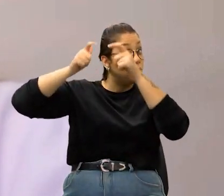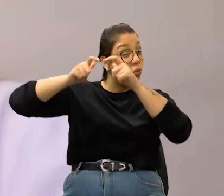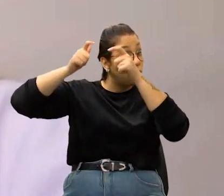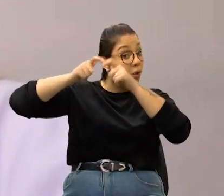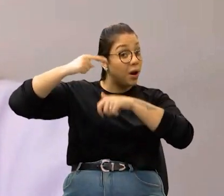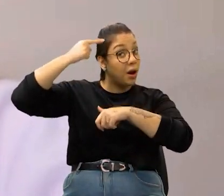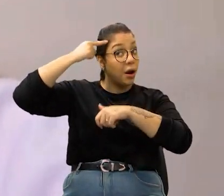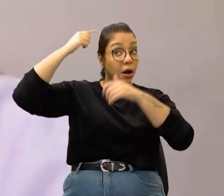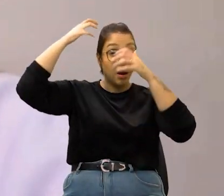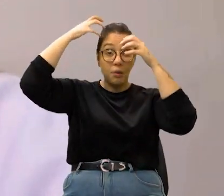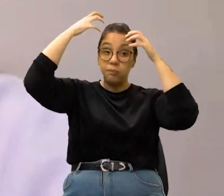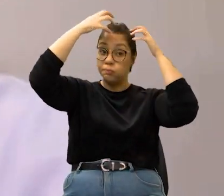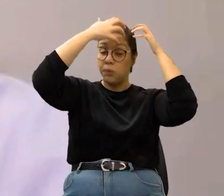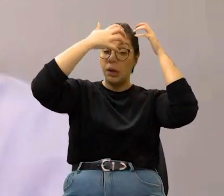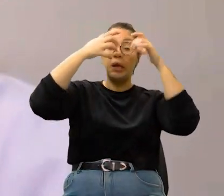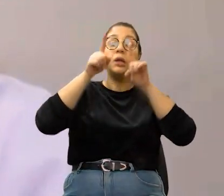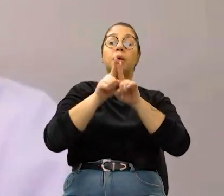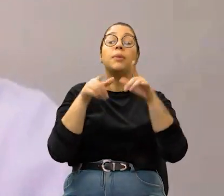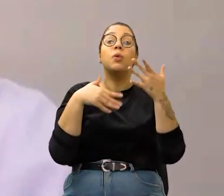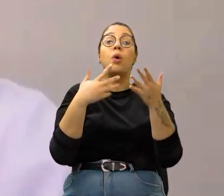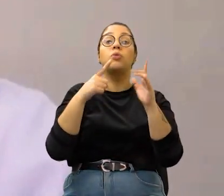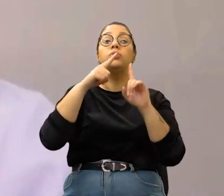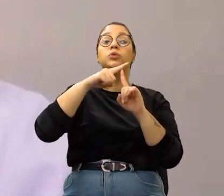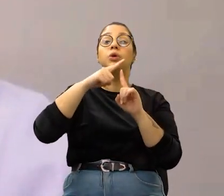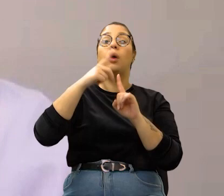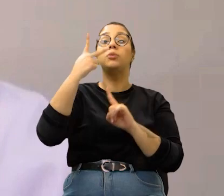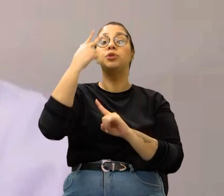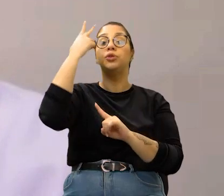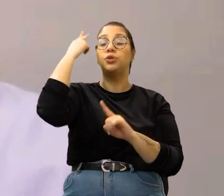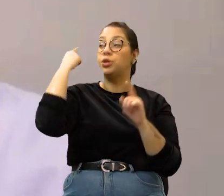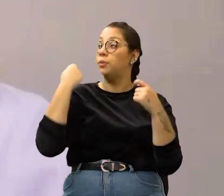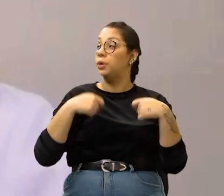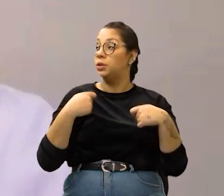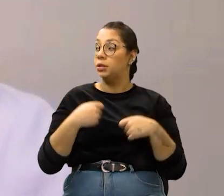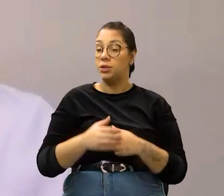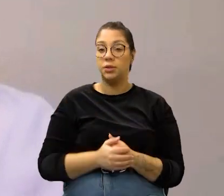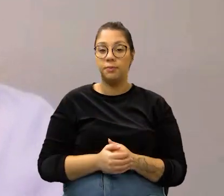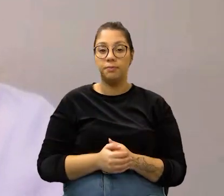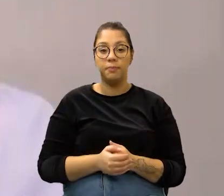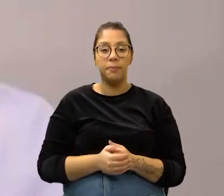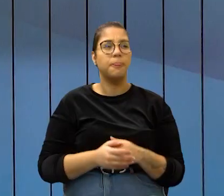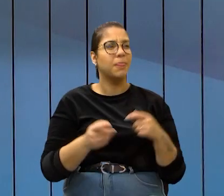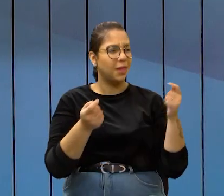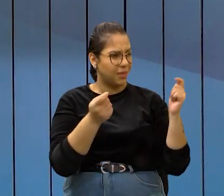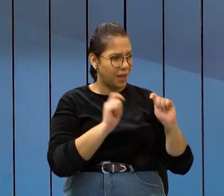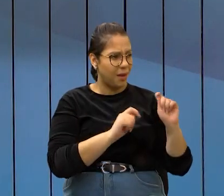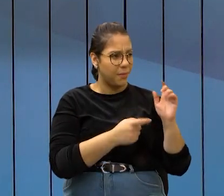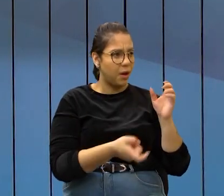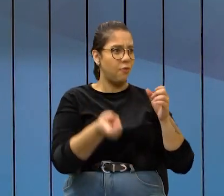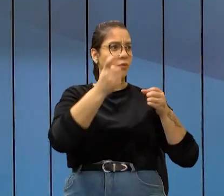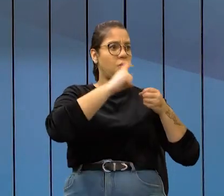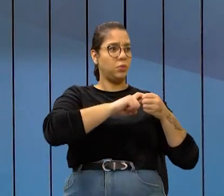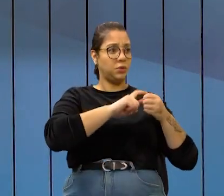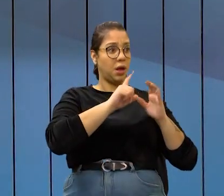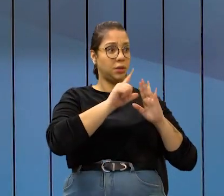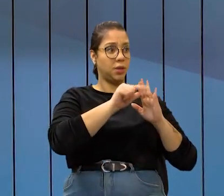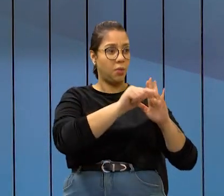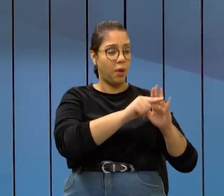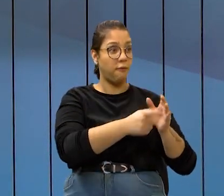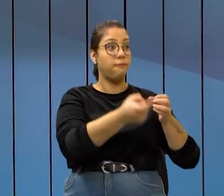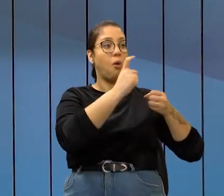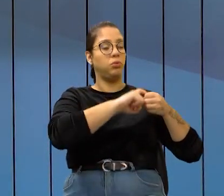onde está o tumor e do tipo de cirurgia que vai ser necessário. E é possível reverter essas